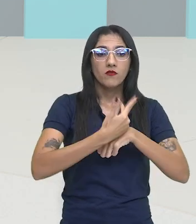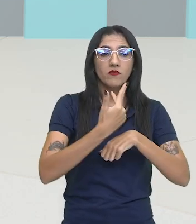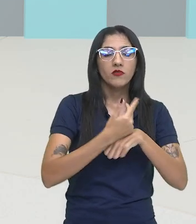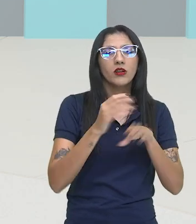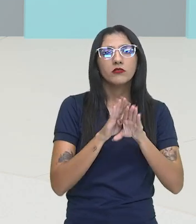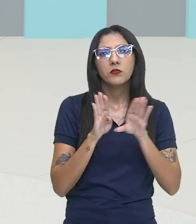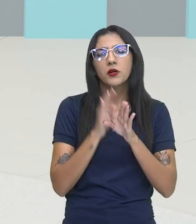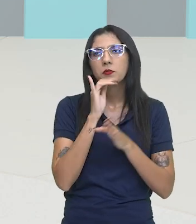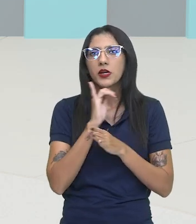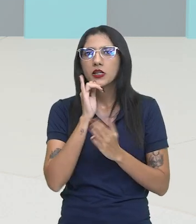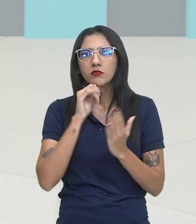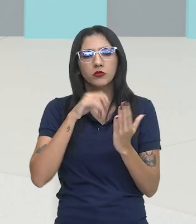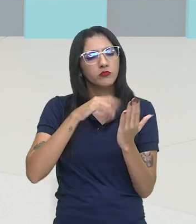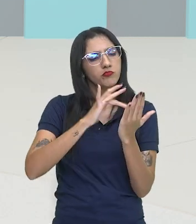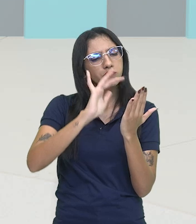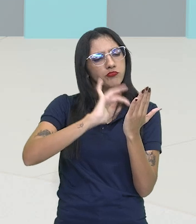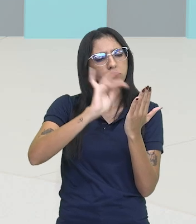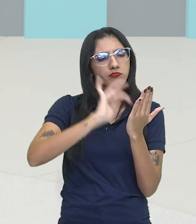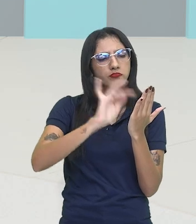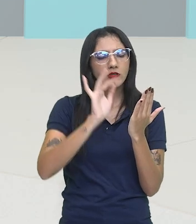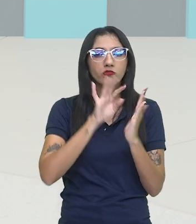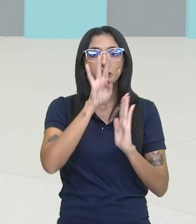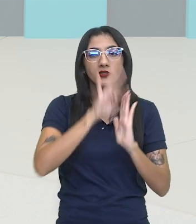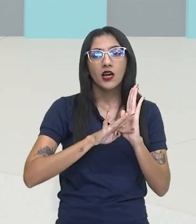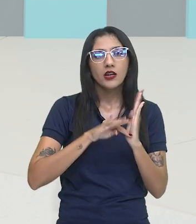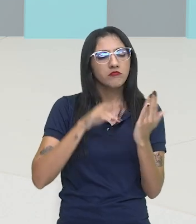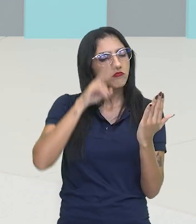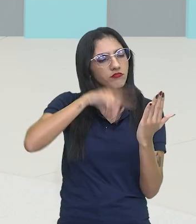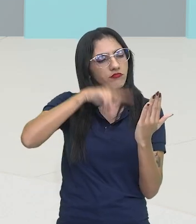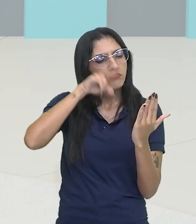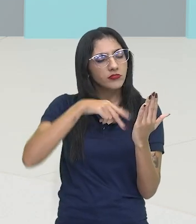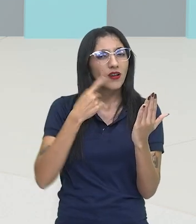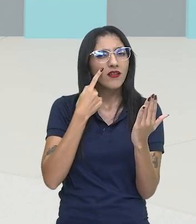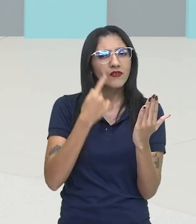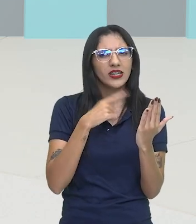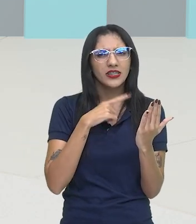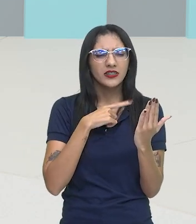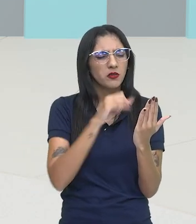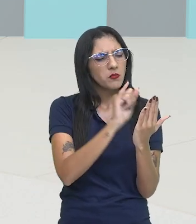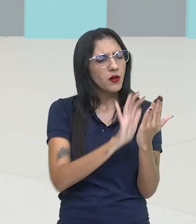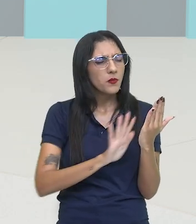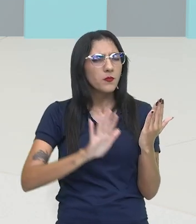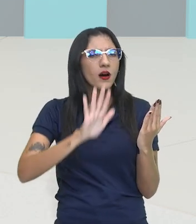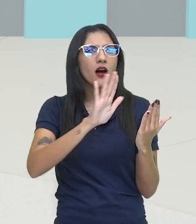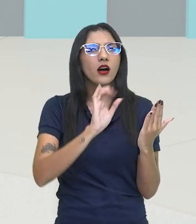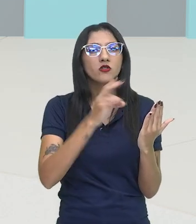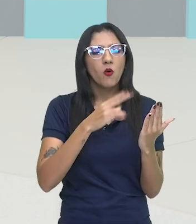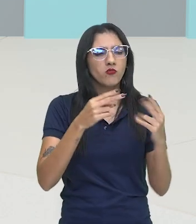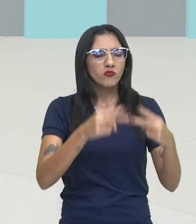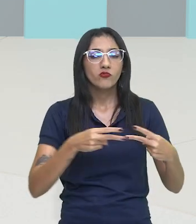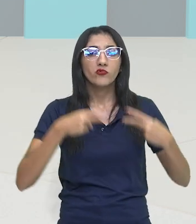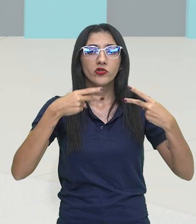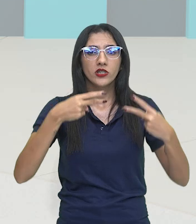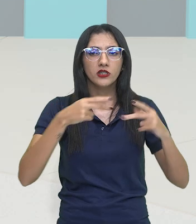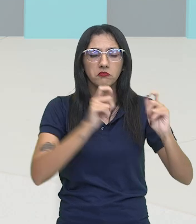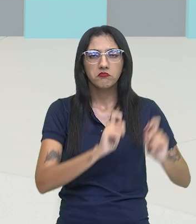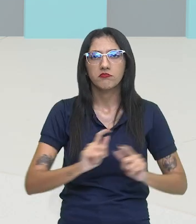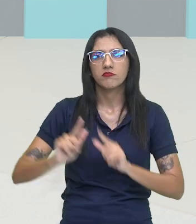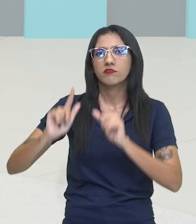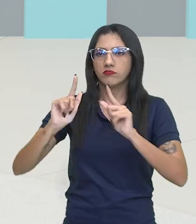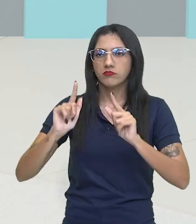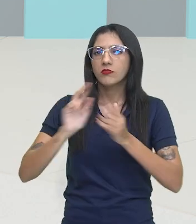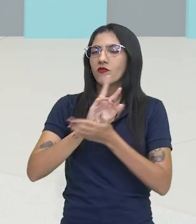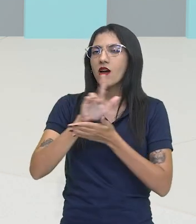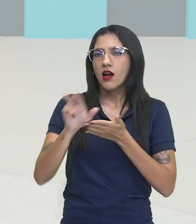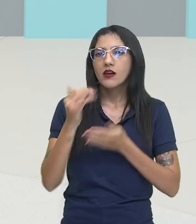ali que você está lendo de forma digitada. A todo instante você tem pausas, uma imagem, um link para acessar e assim